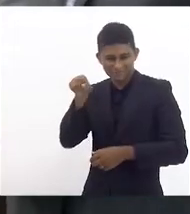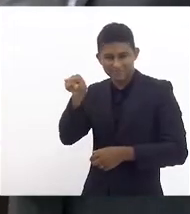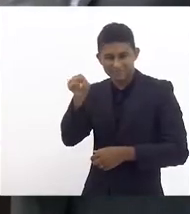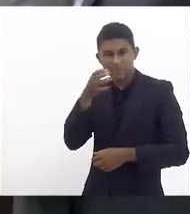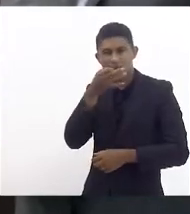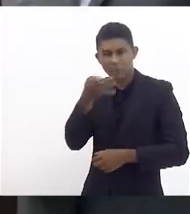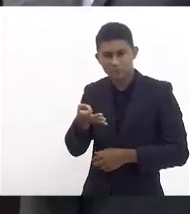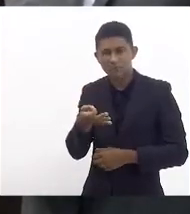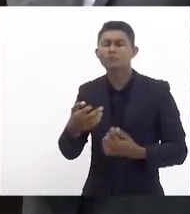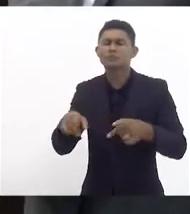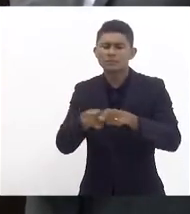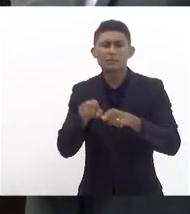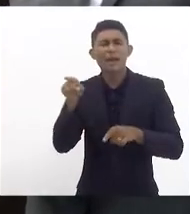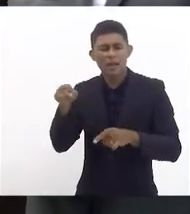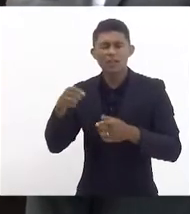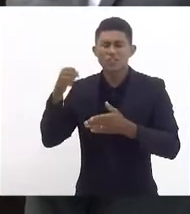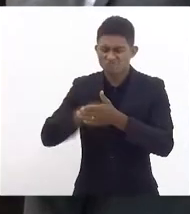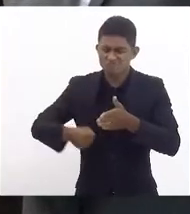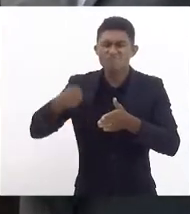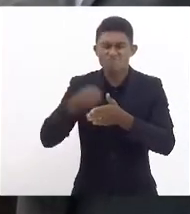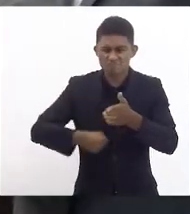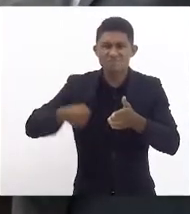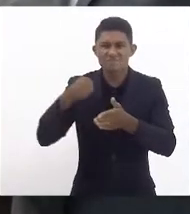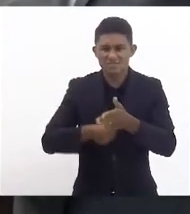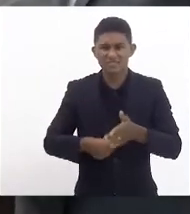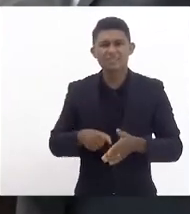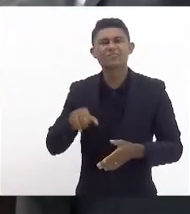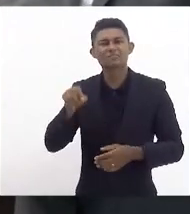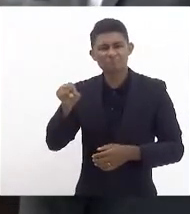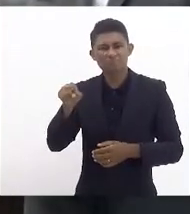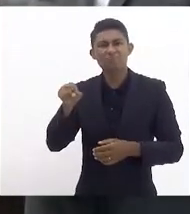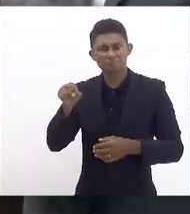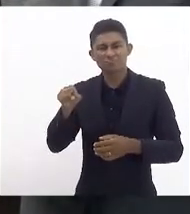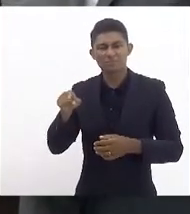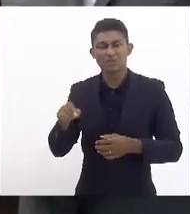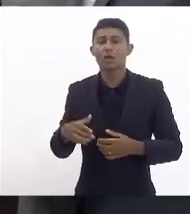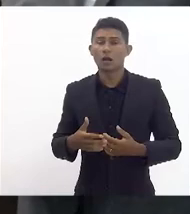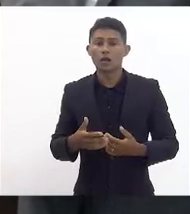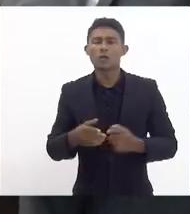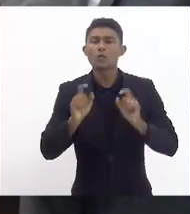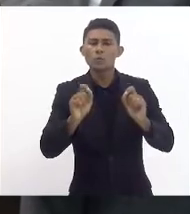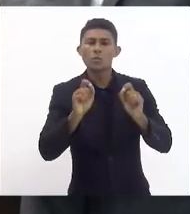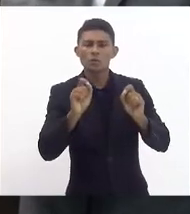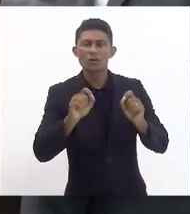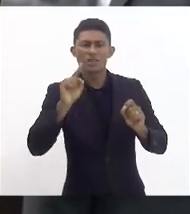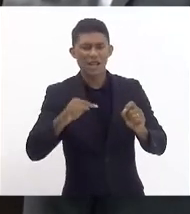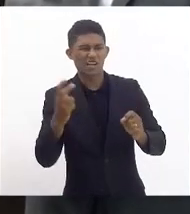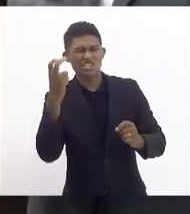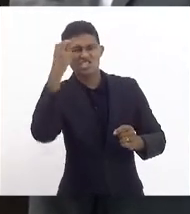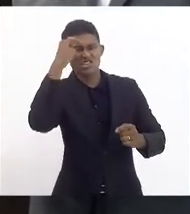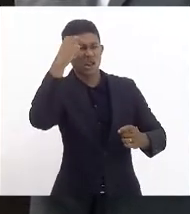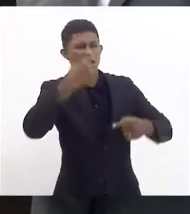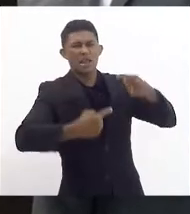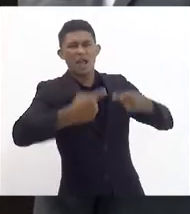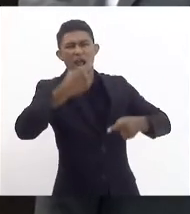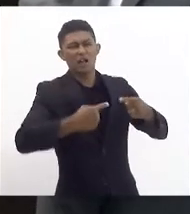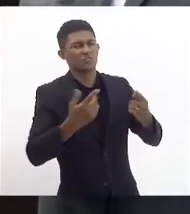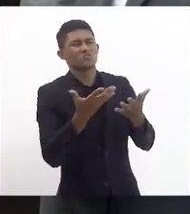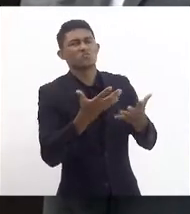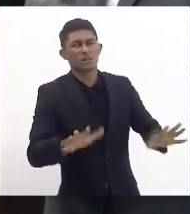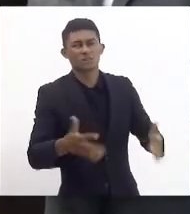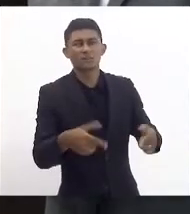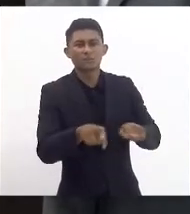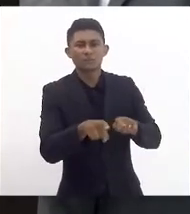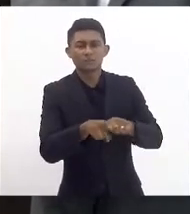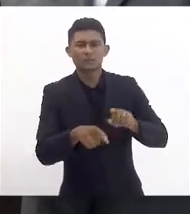sido uma batalhadora incansável desde o primeiro momento no combate à guerra ideológica e à canalice